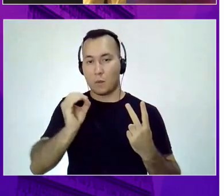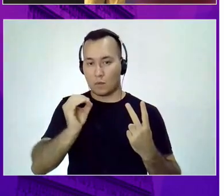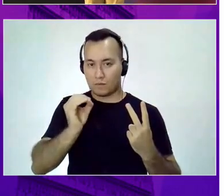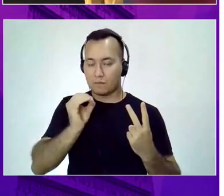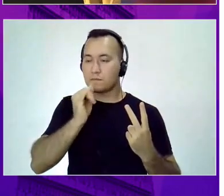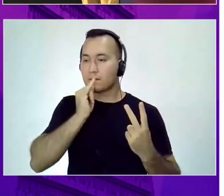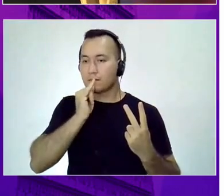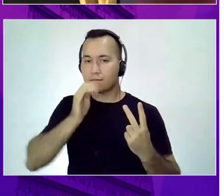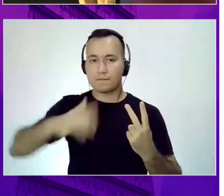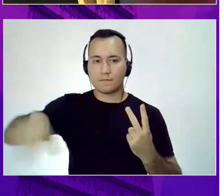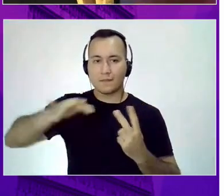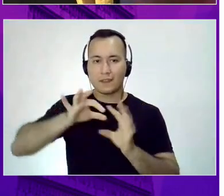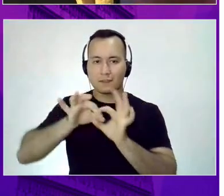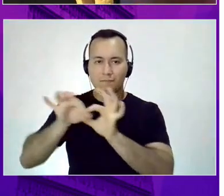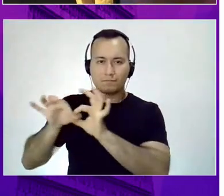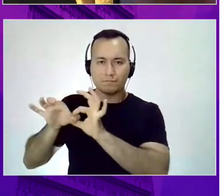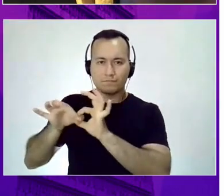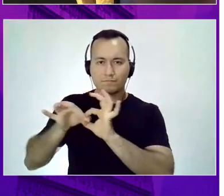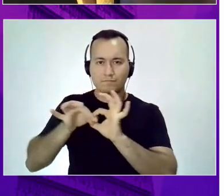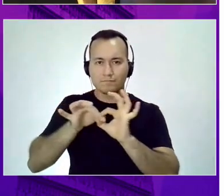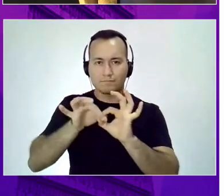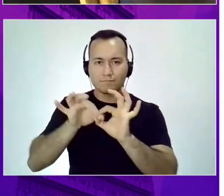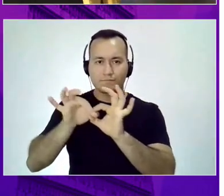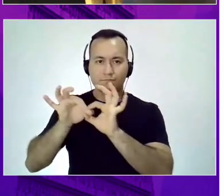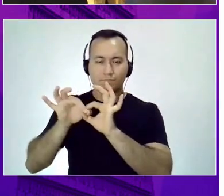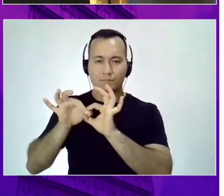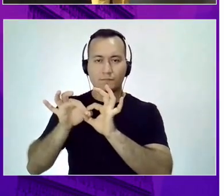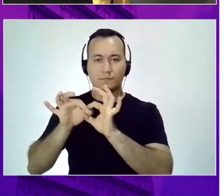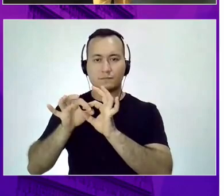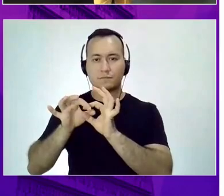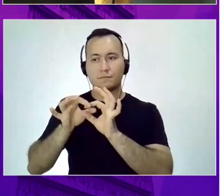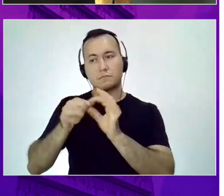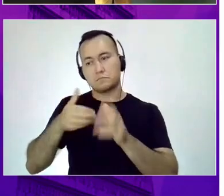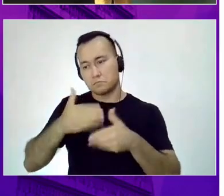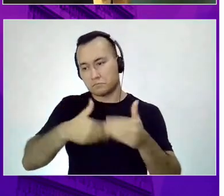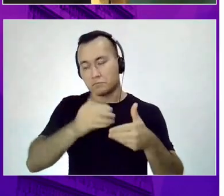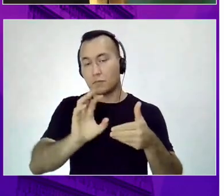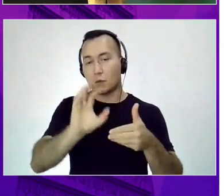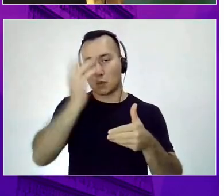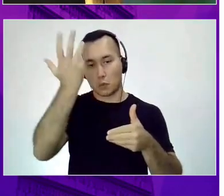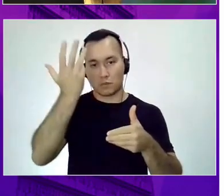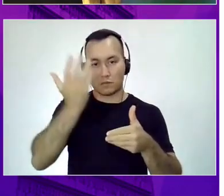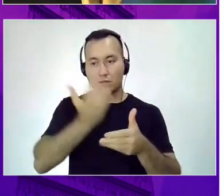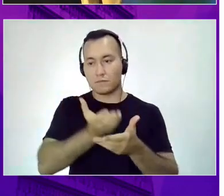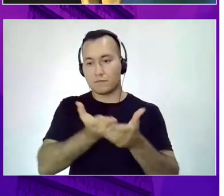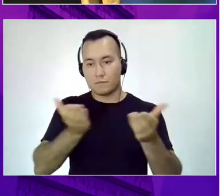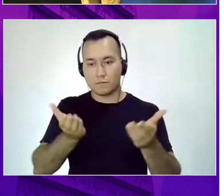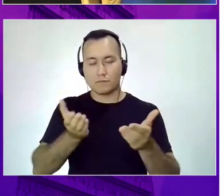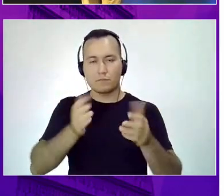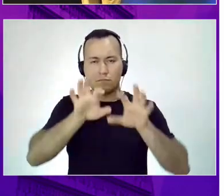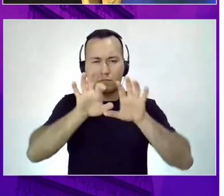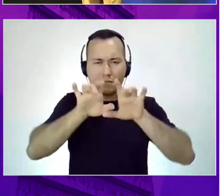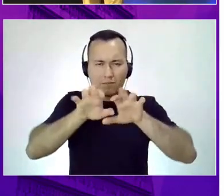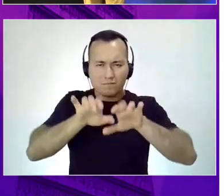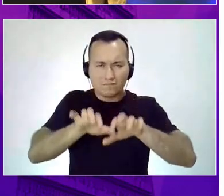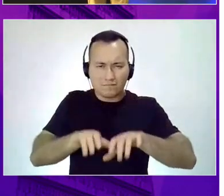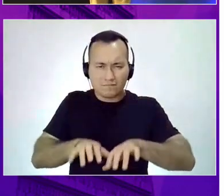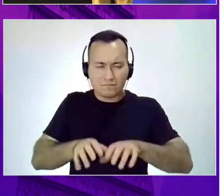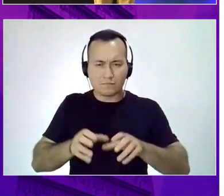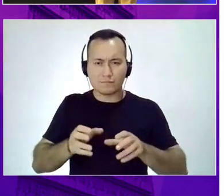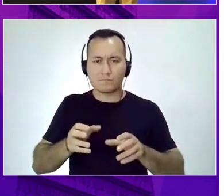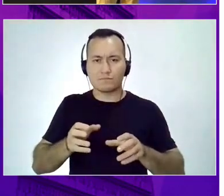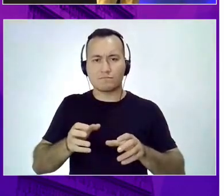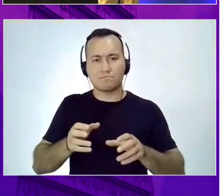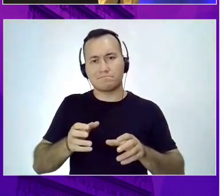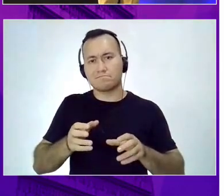reverbera na arquitetura e também em como o software é montado, né? Esse era um desafio muito grande naquela época. O custo,